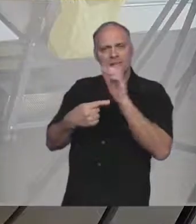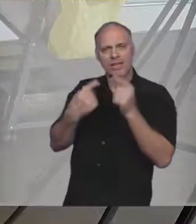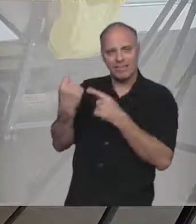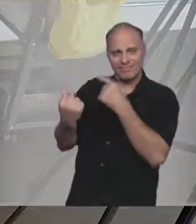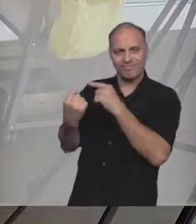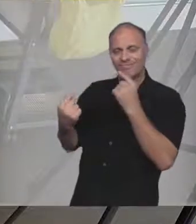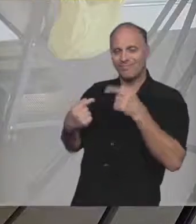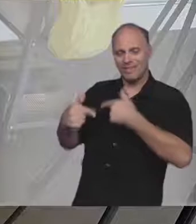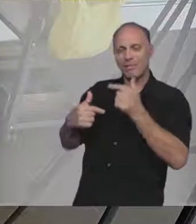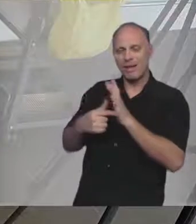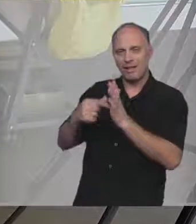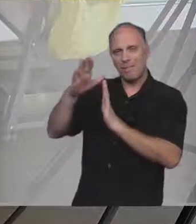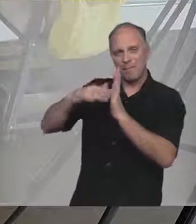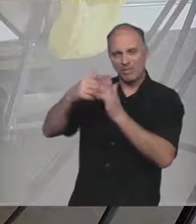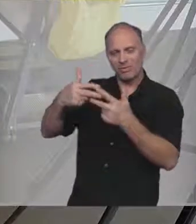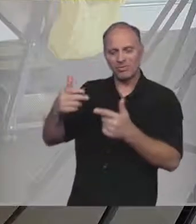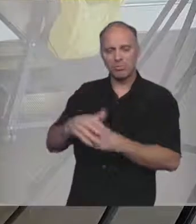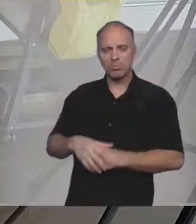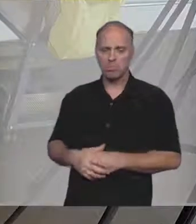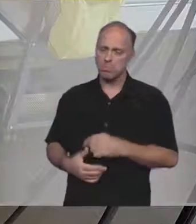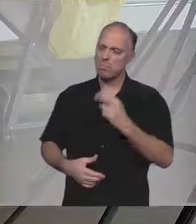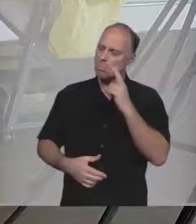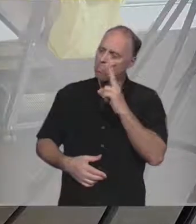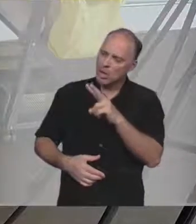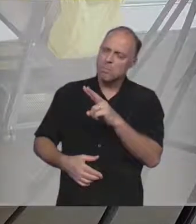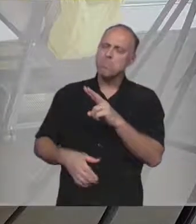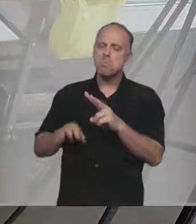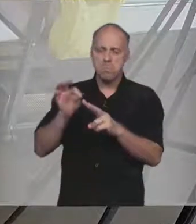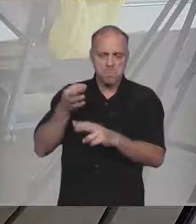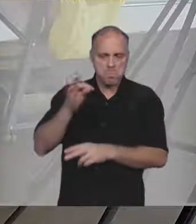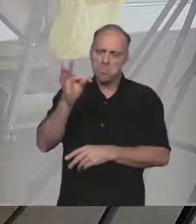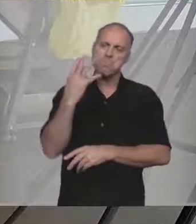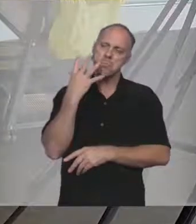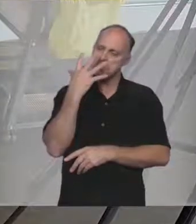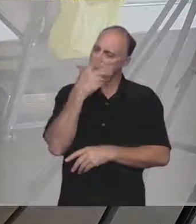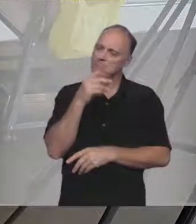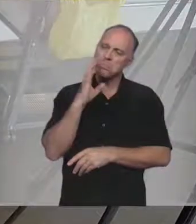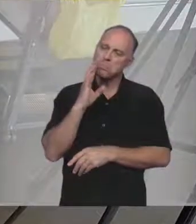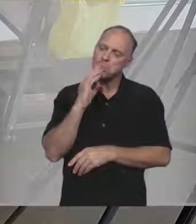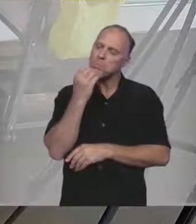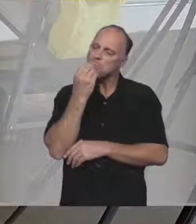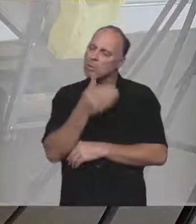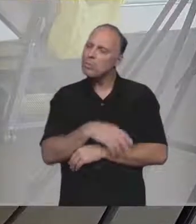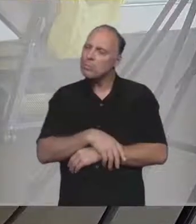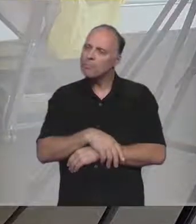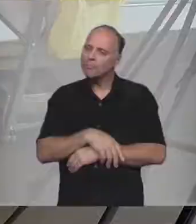trabalhos. E aí eles viram, tecnicamente, né, é bonito,